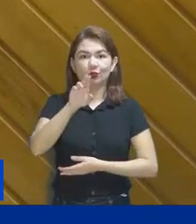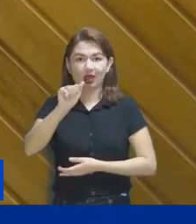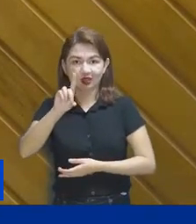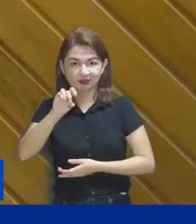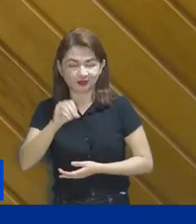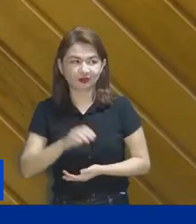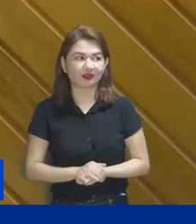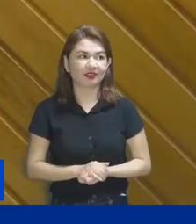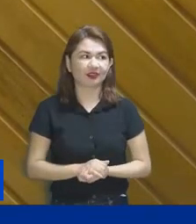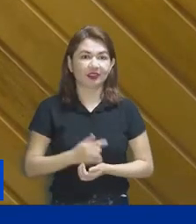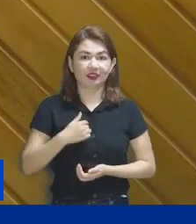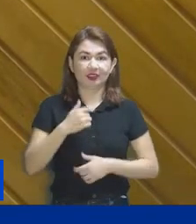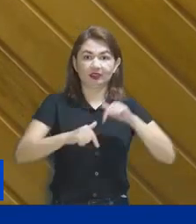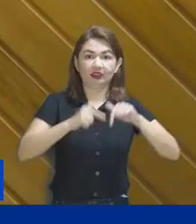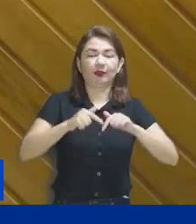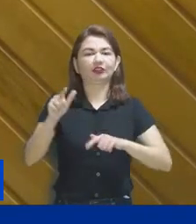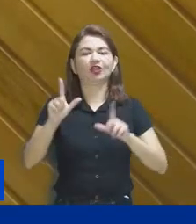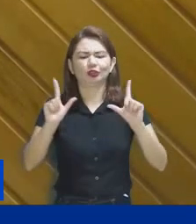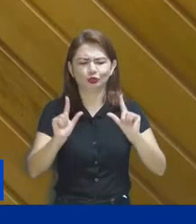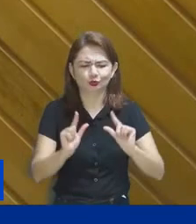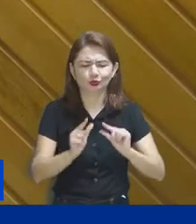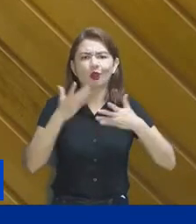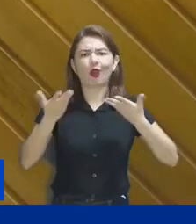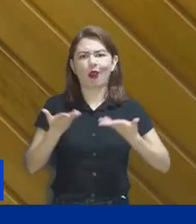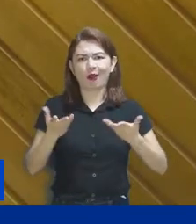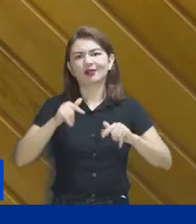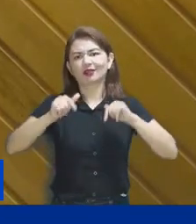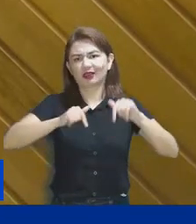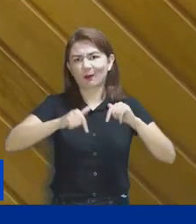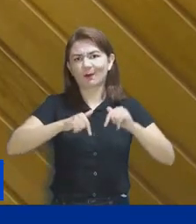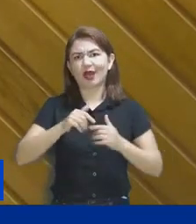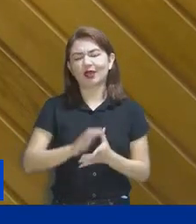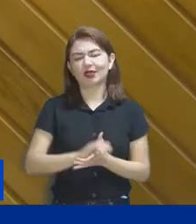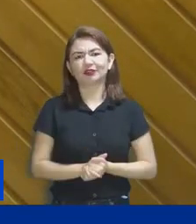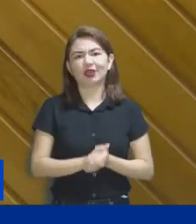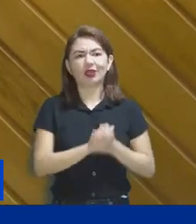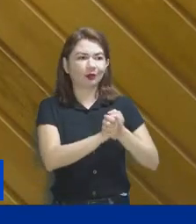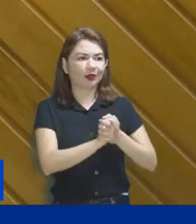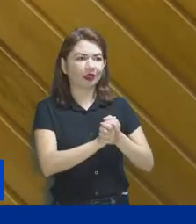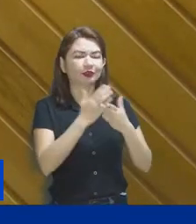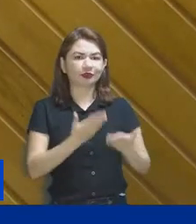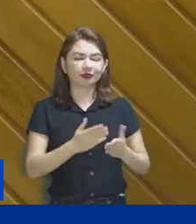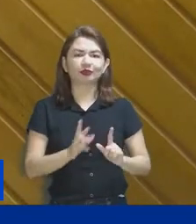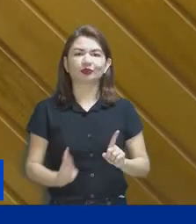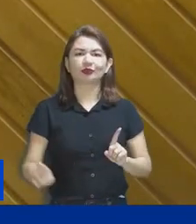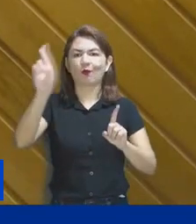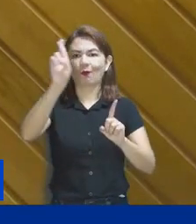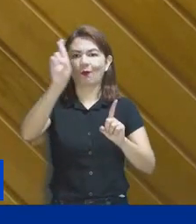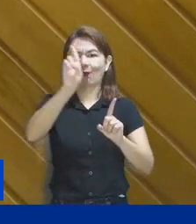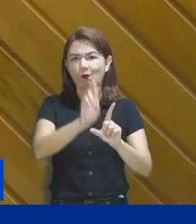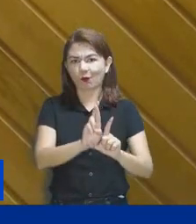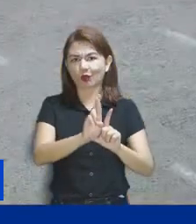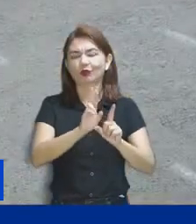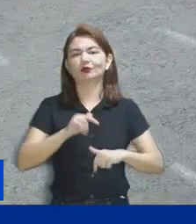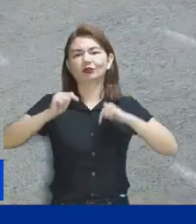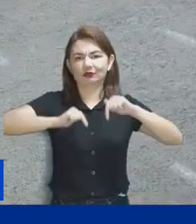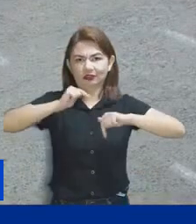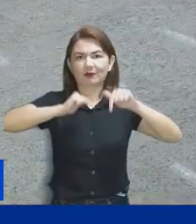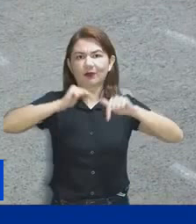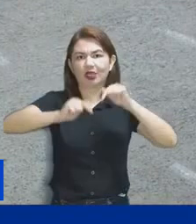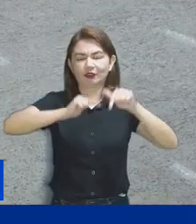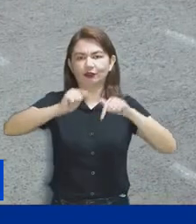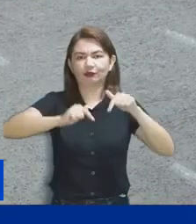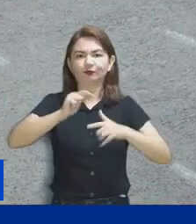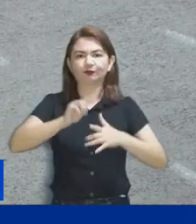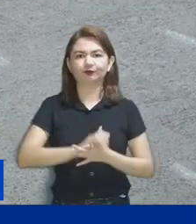trabalho, e parabenizo ao trabalho do ilustríssimo Procurador Regional Eleitoral pela tarefa